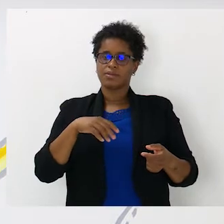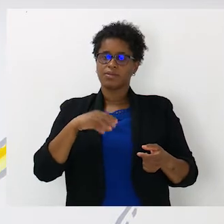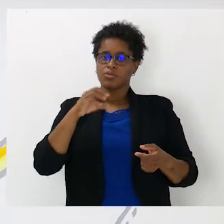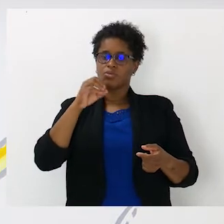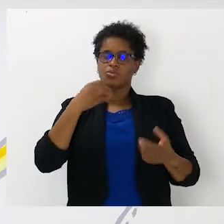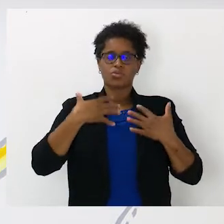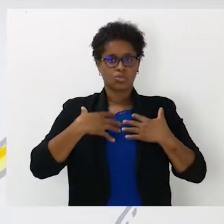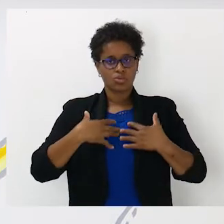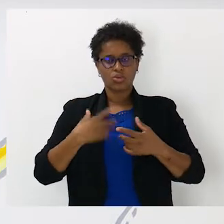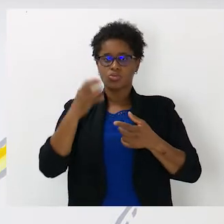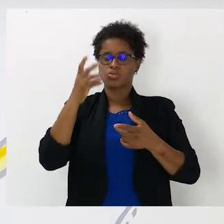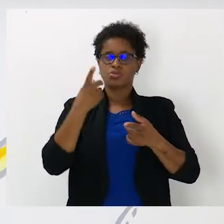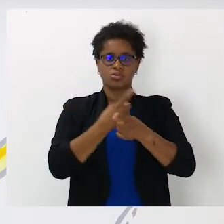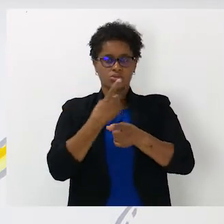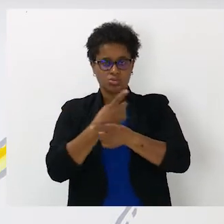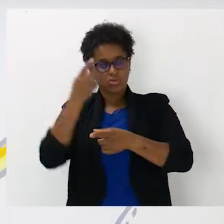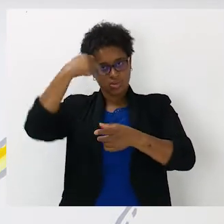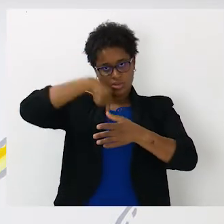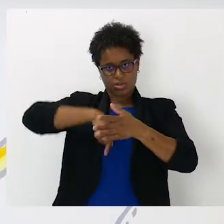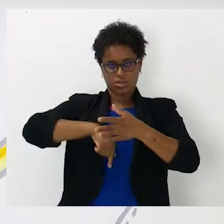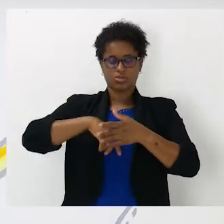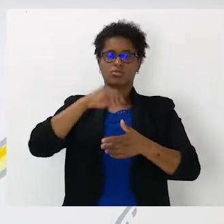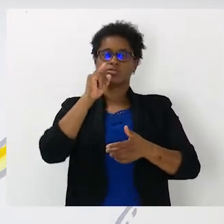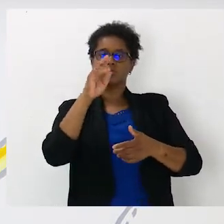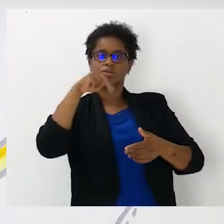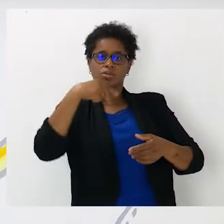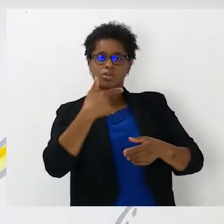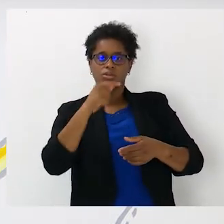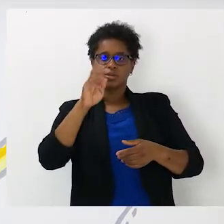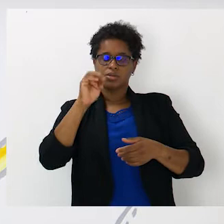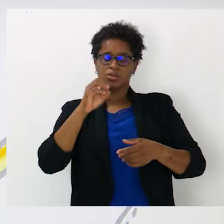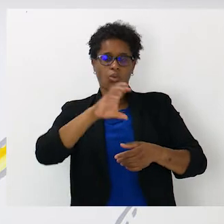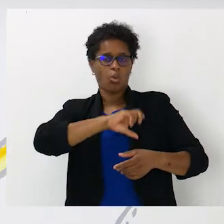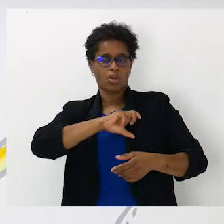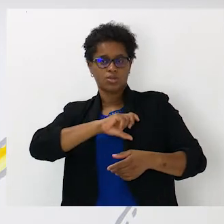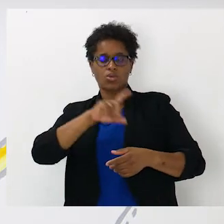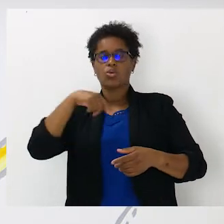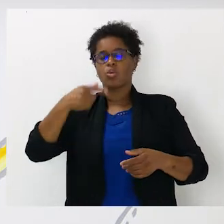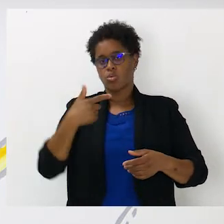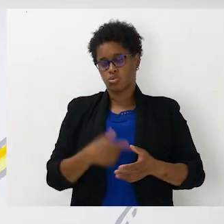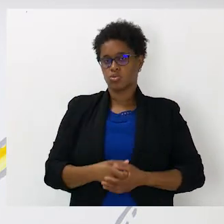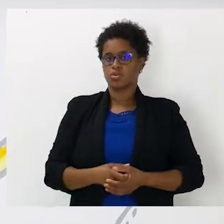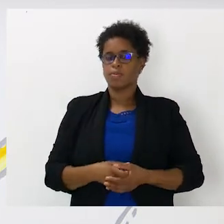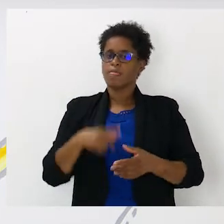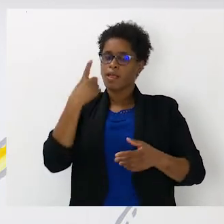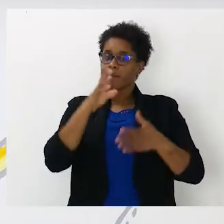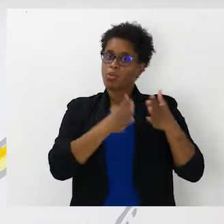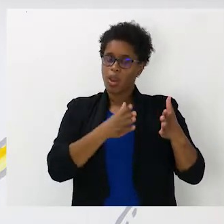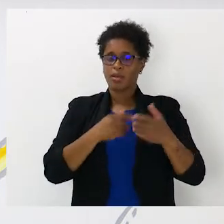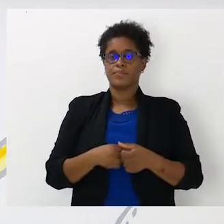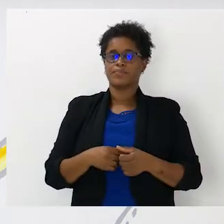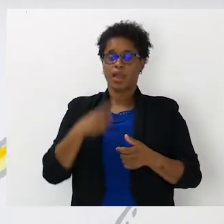os órgãos internos, os intestinos, coração e outros. Um